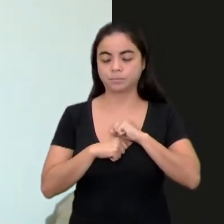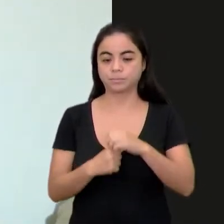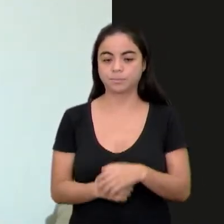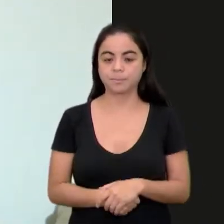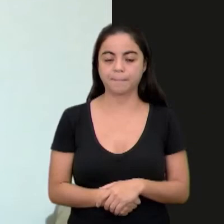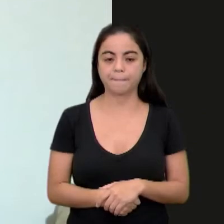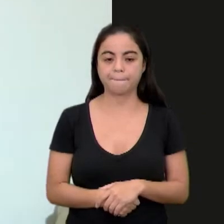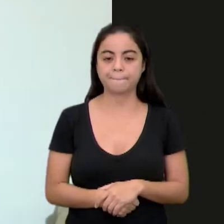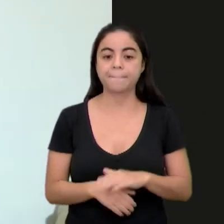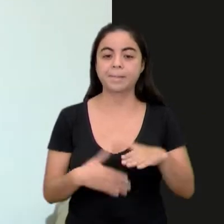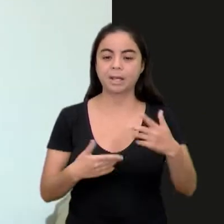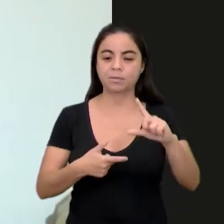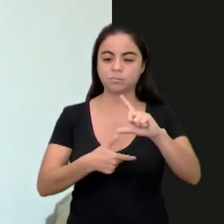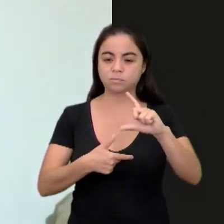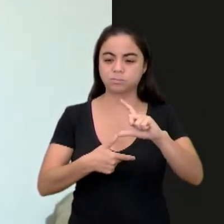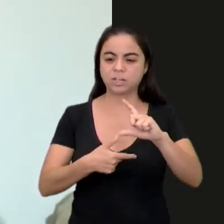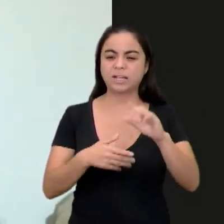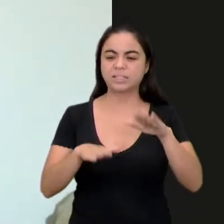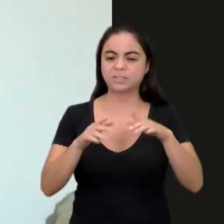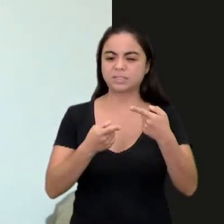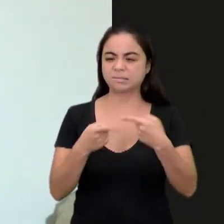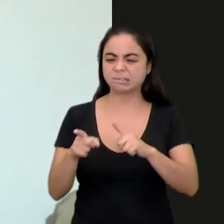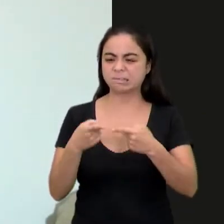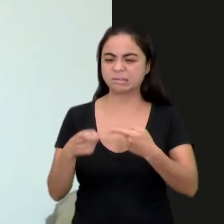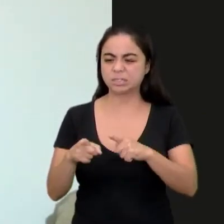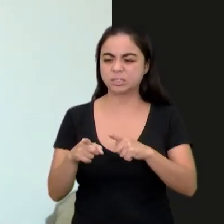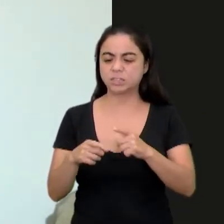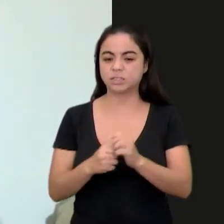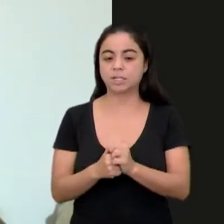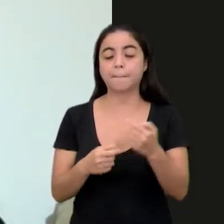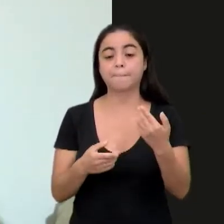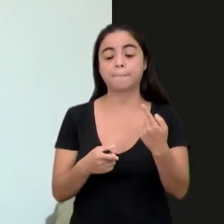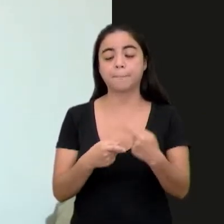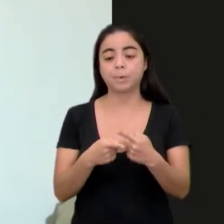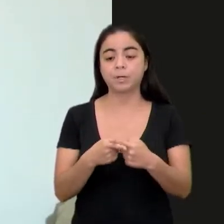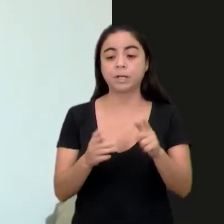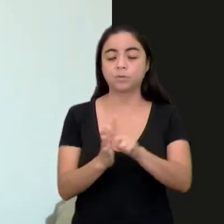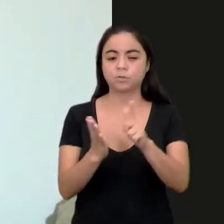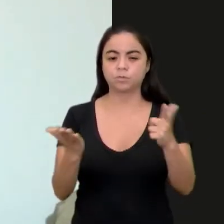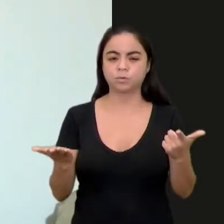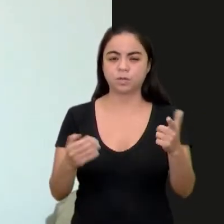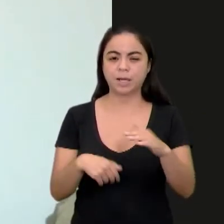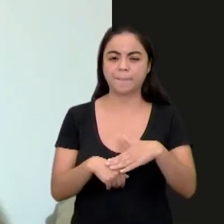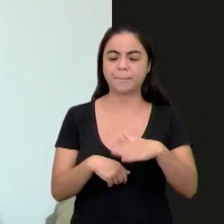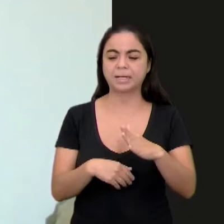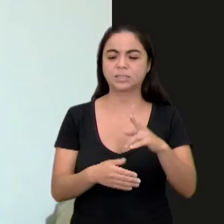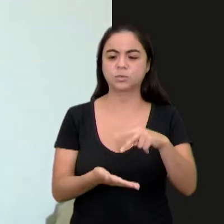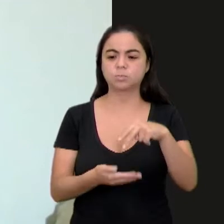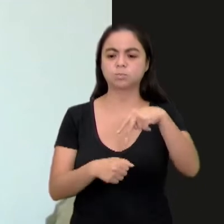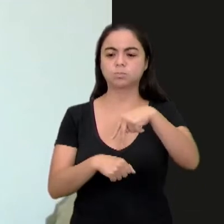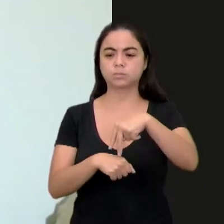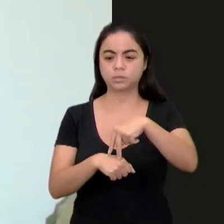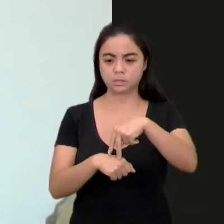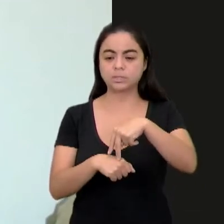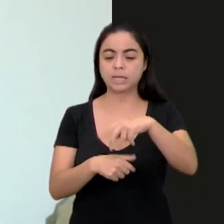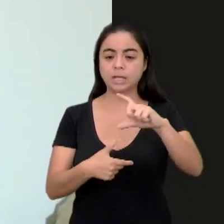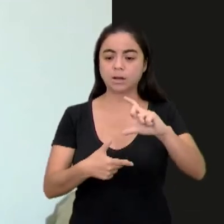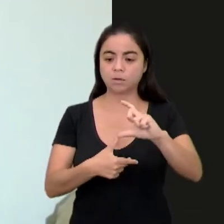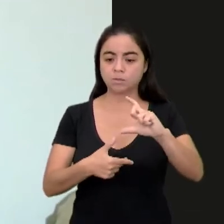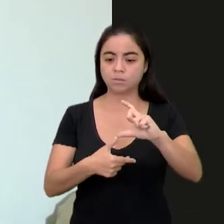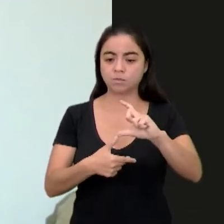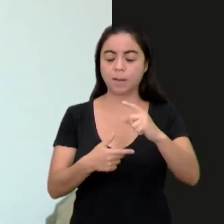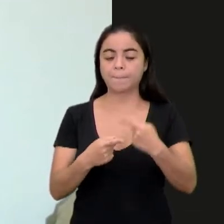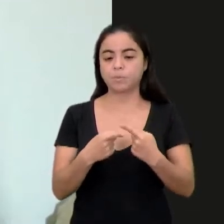chargista acaba recebendo muita crítica, assim, porque dentro do jornal é o lugar onde acaba tendo mais um posicionamento na charge, porque como ela